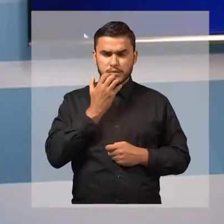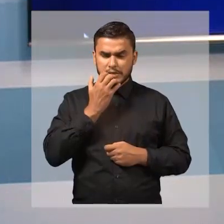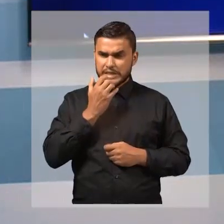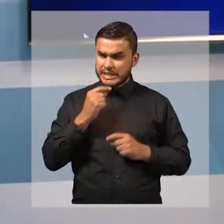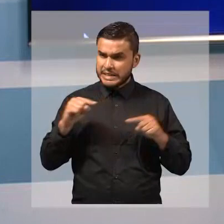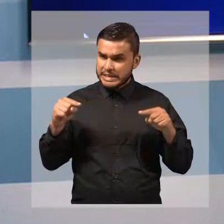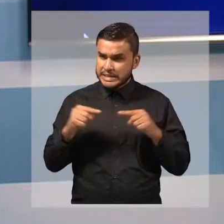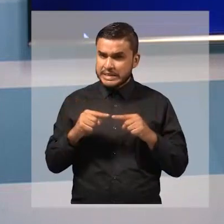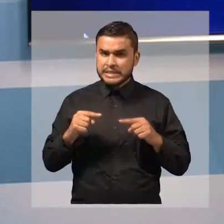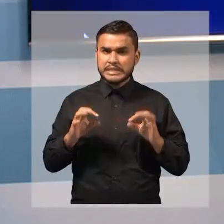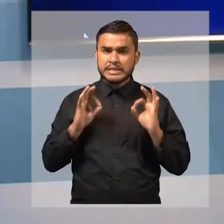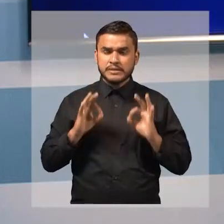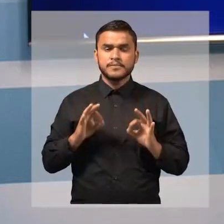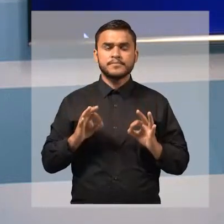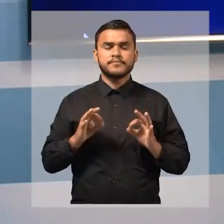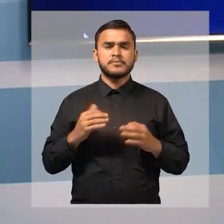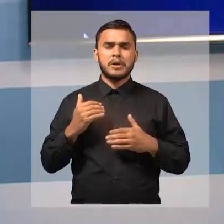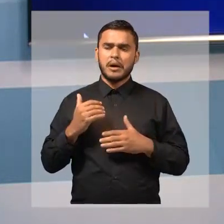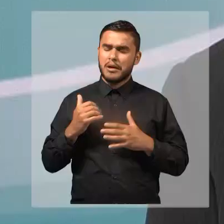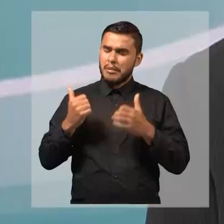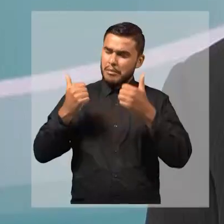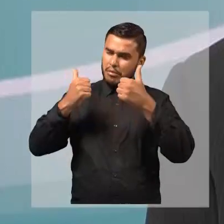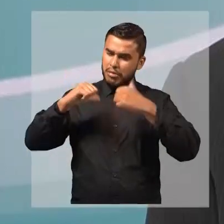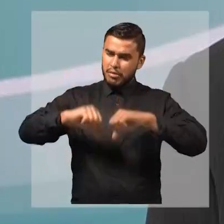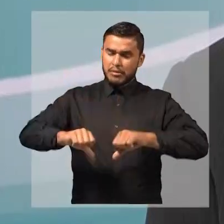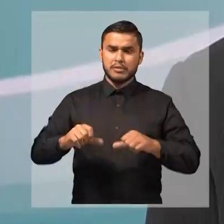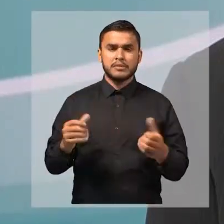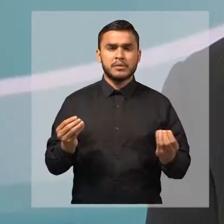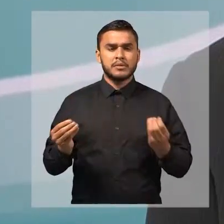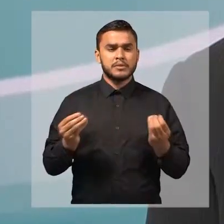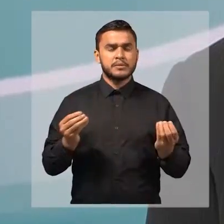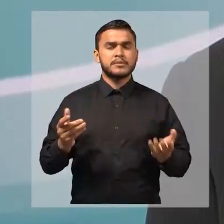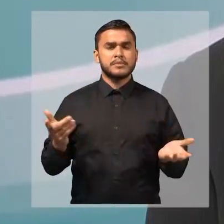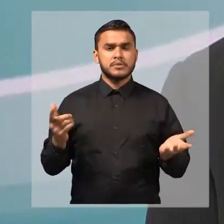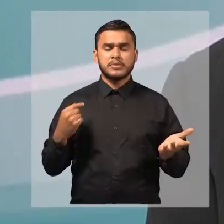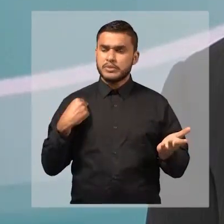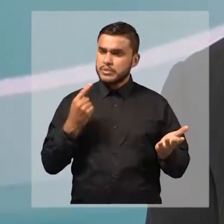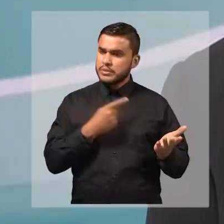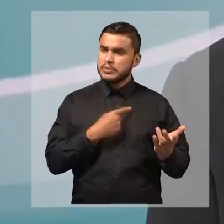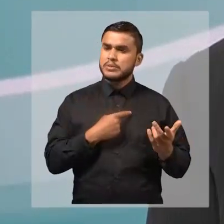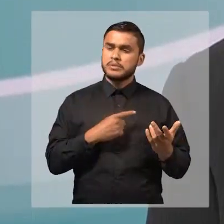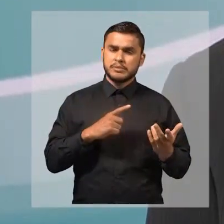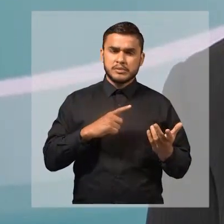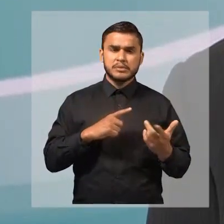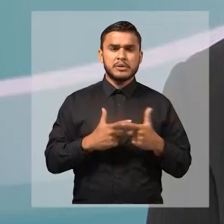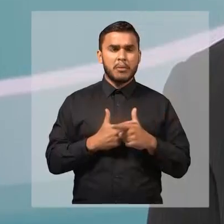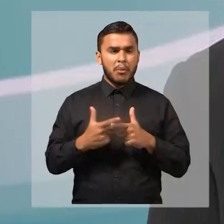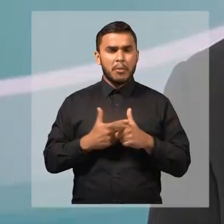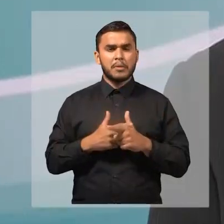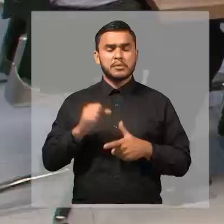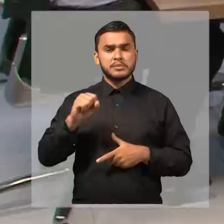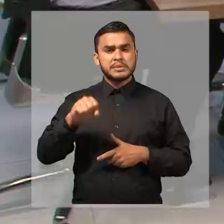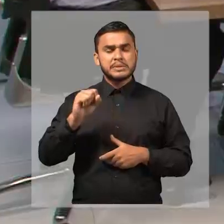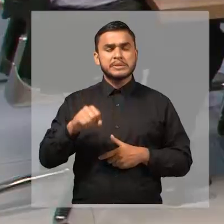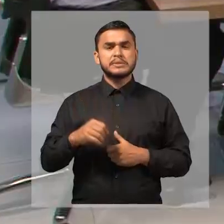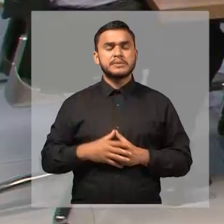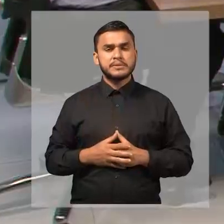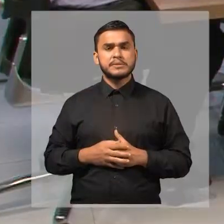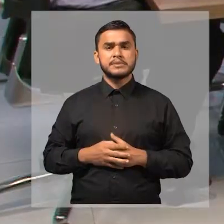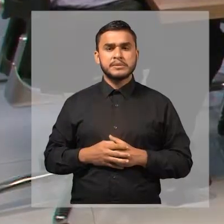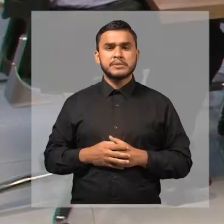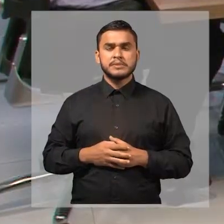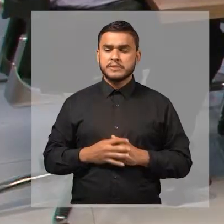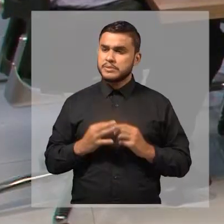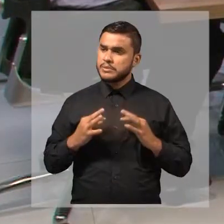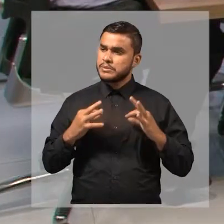o grau de degradação que estamos passando em nossa sociedade em todos